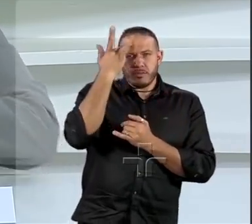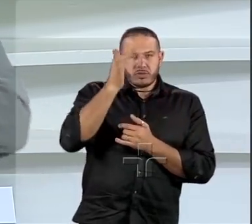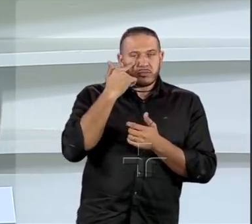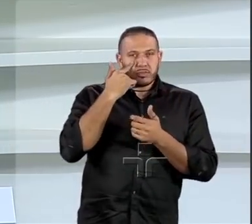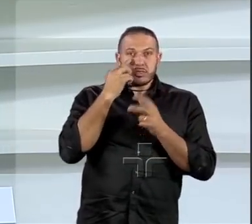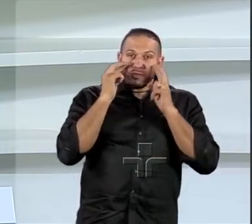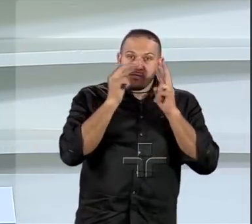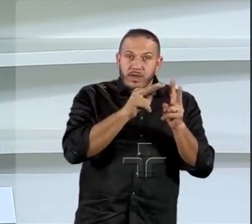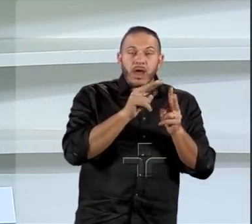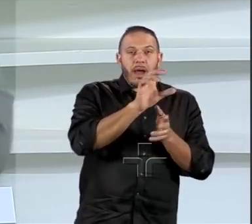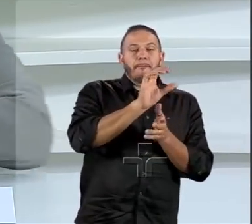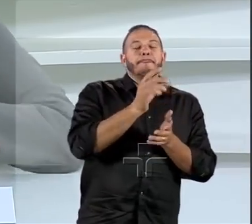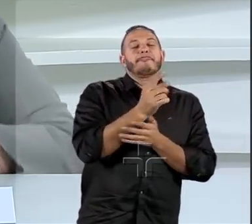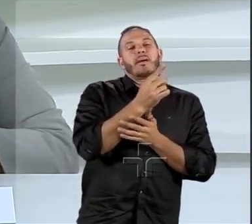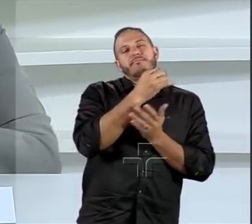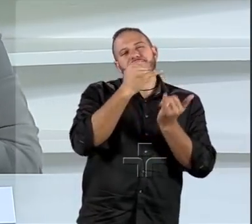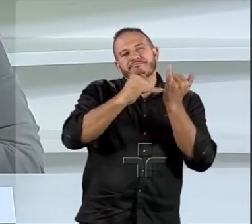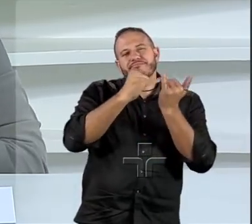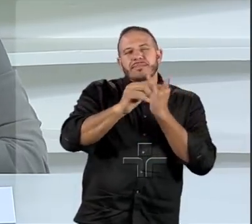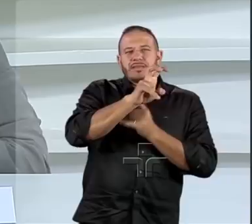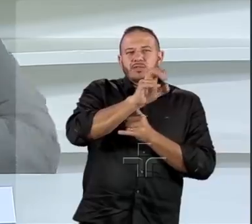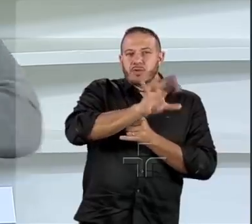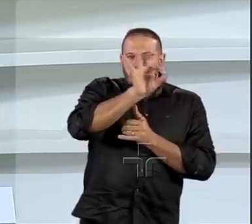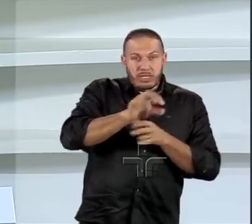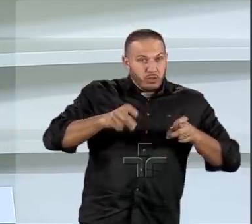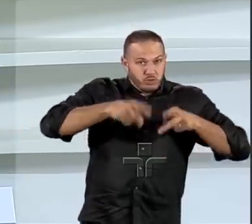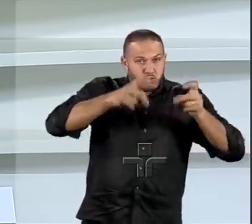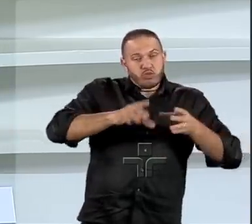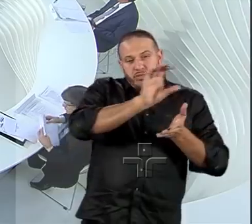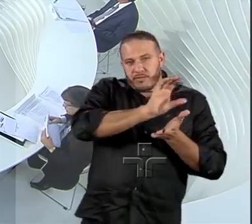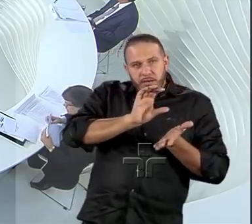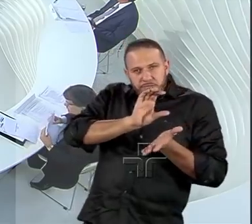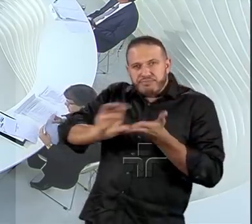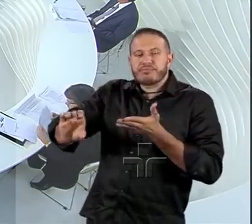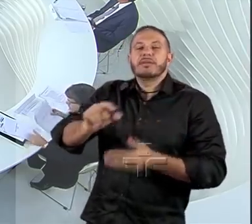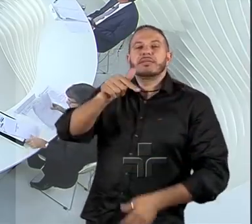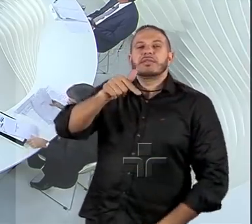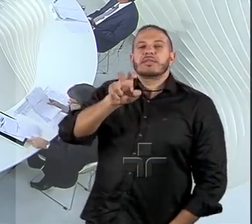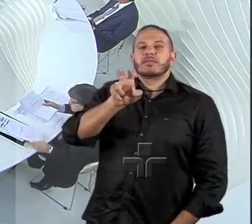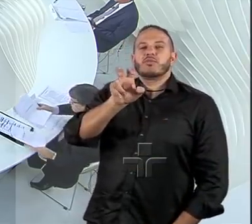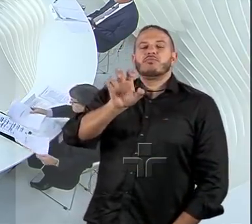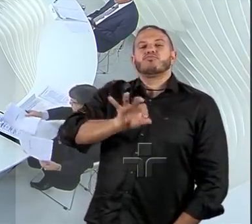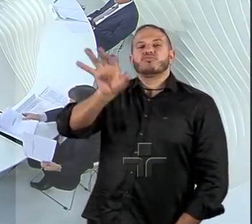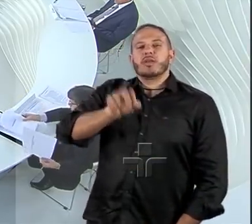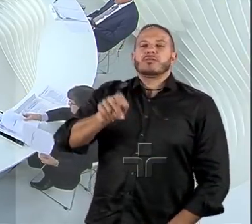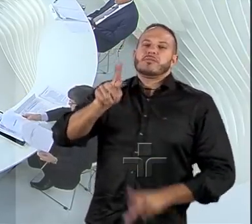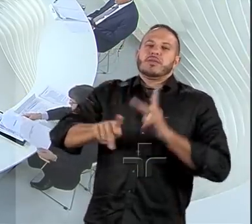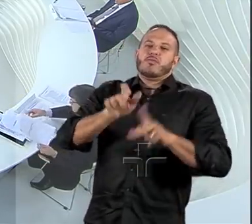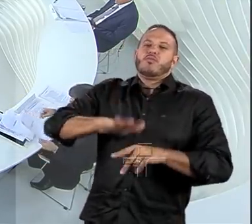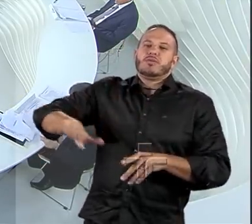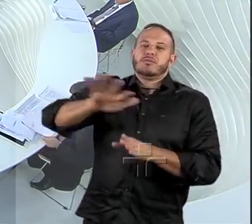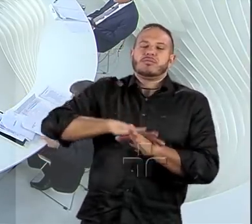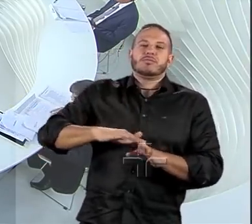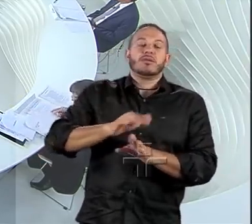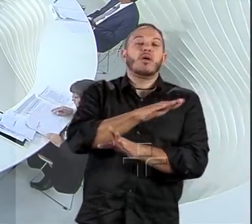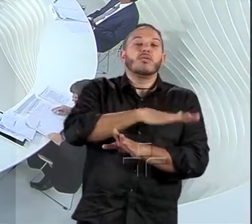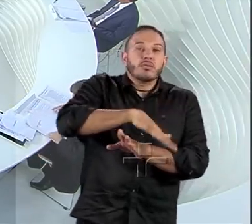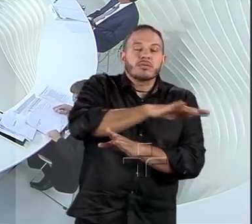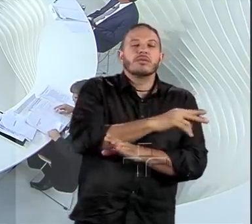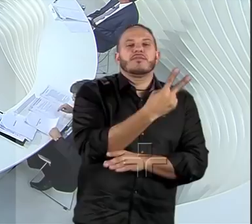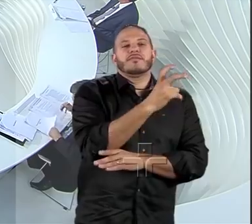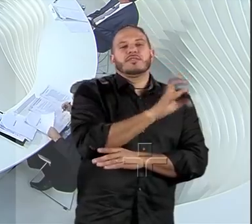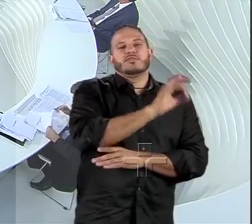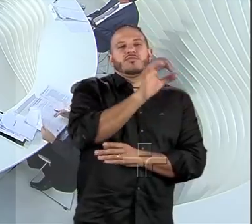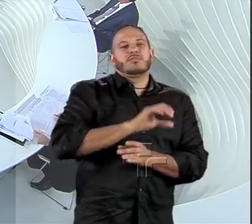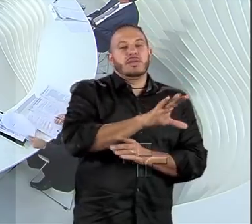vai para o setor público, ou seja, metade do gasto vai para 75% da população, enquanto a outra metade vai para 25%. Essa